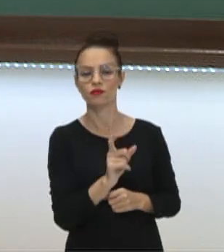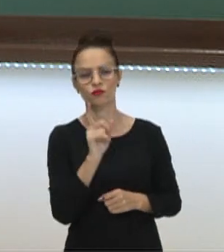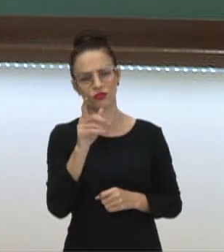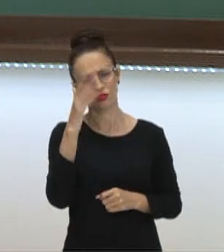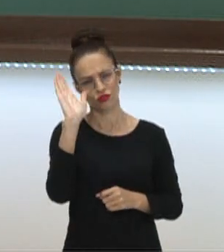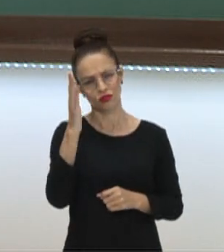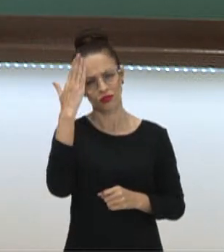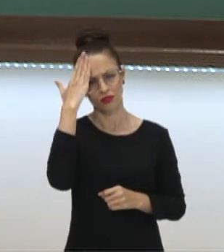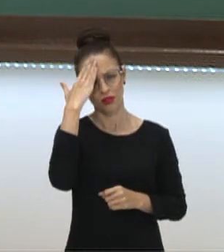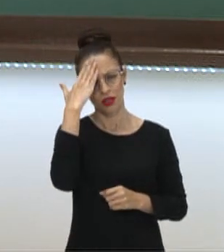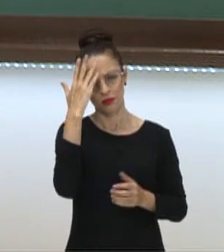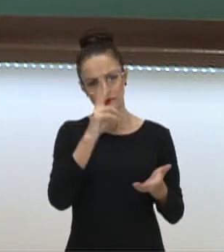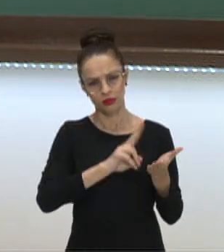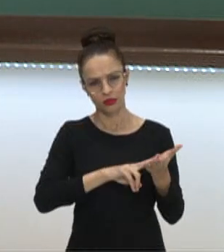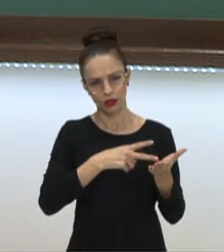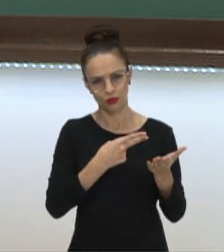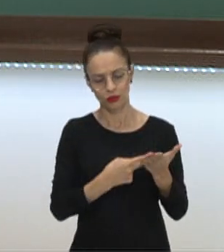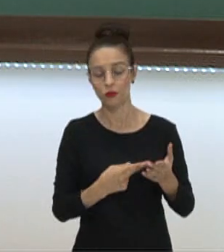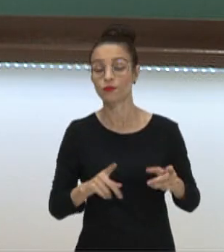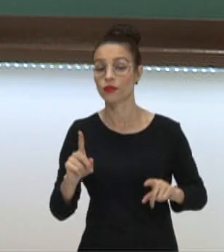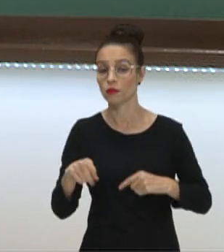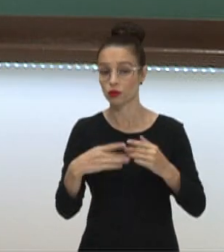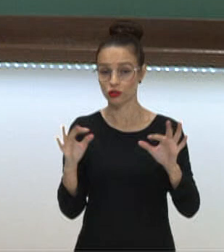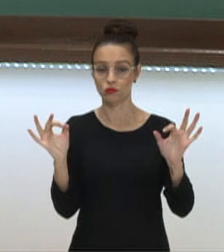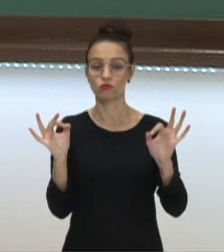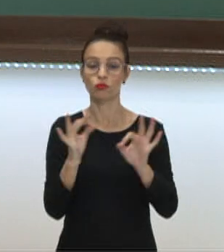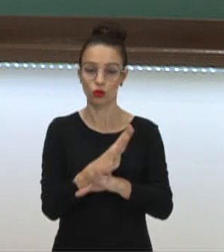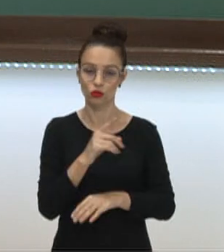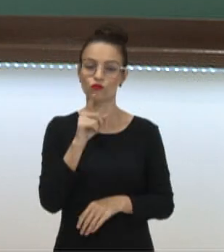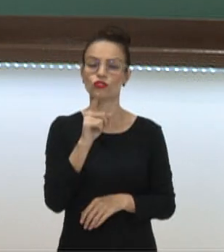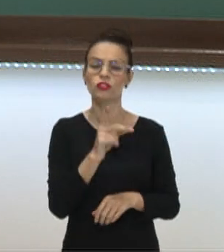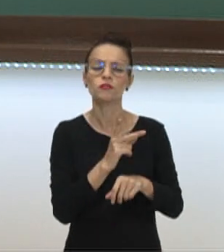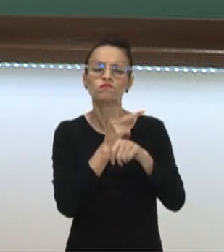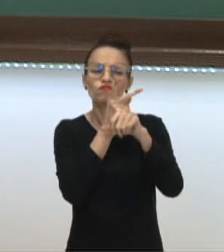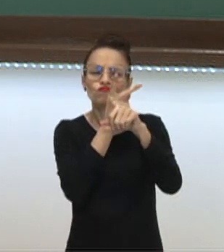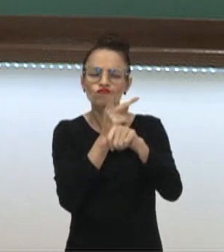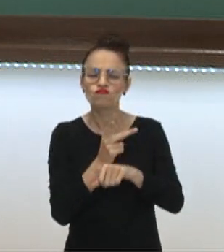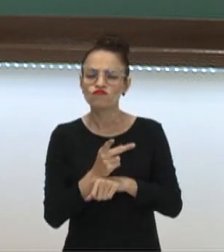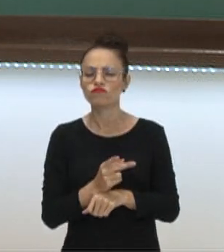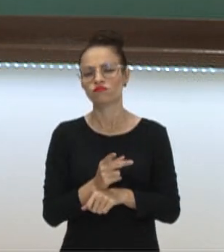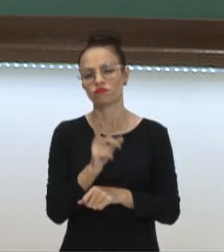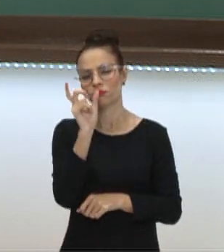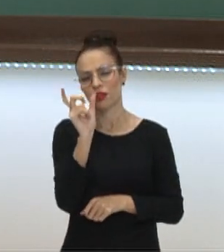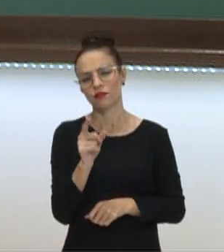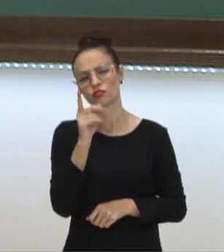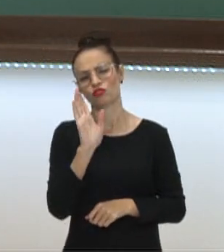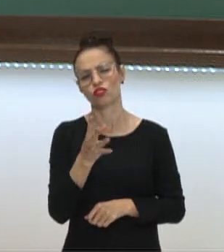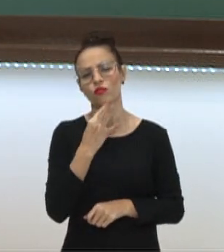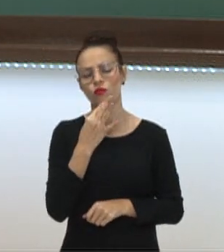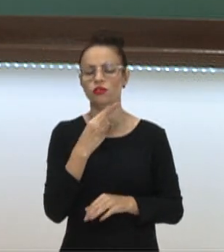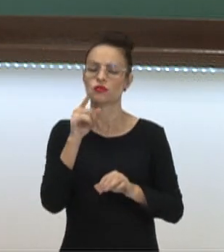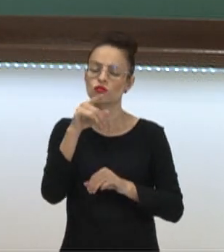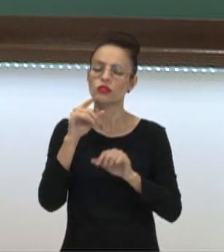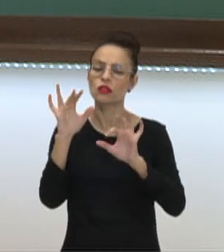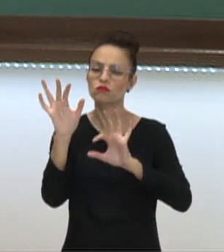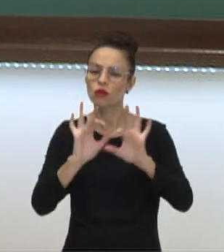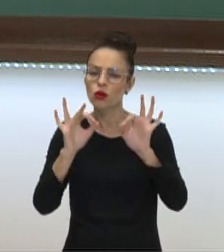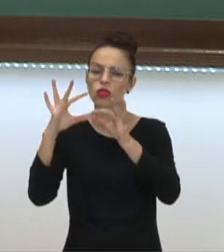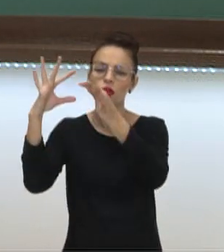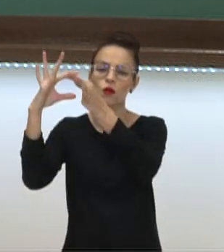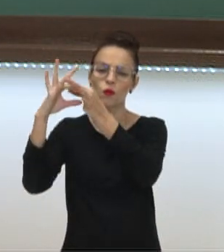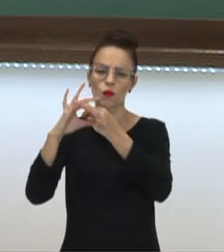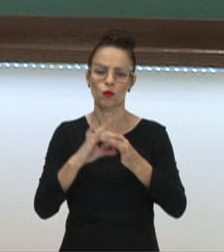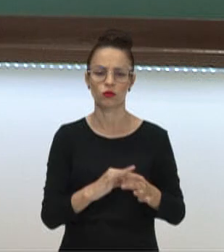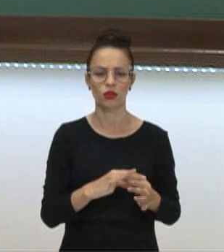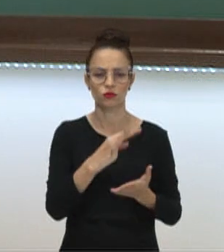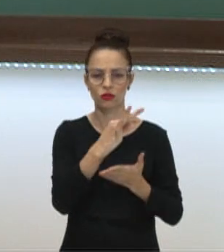sabe a tradução. Aí, depois das cognatas, você vai para as que você conhece e aí você monta todo o contexto do